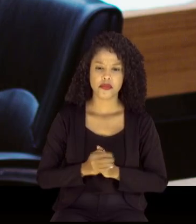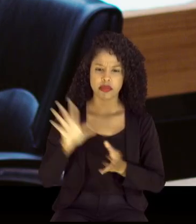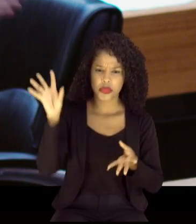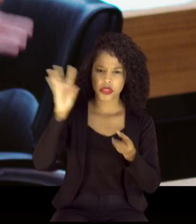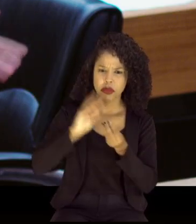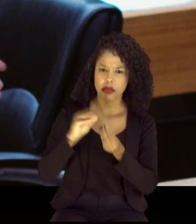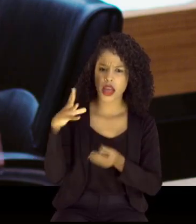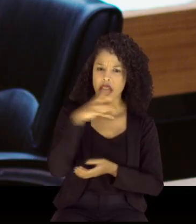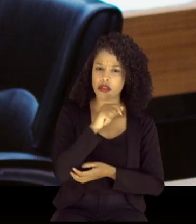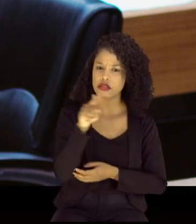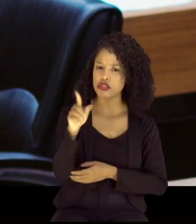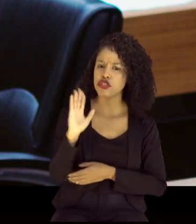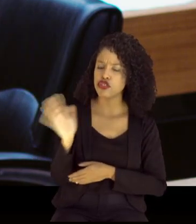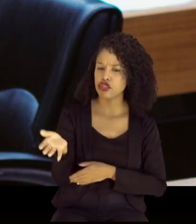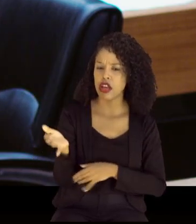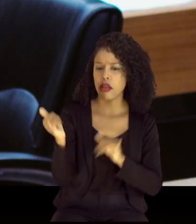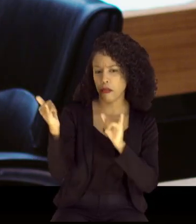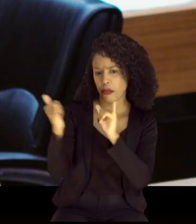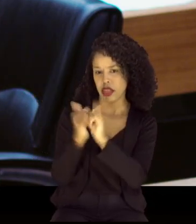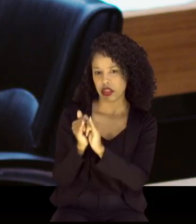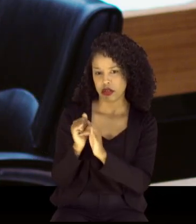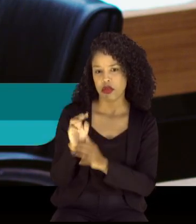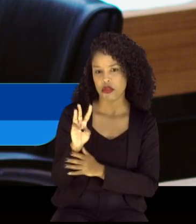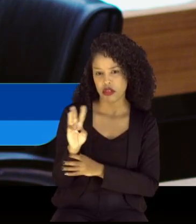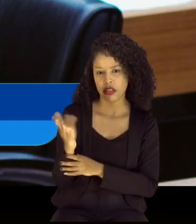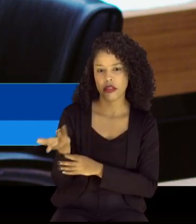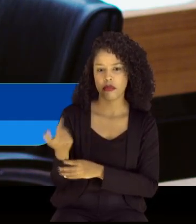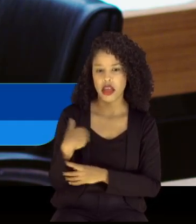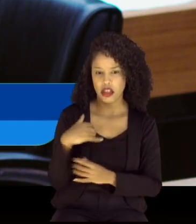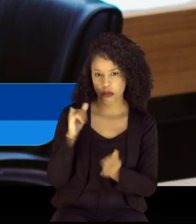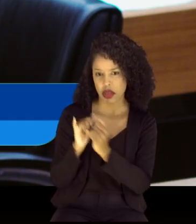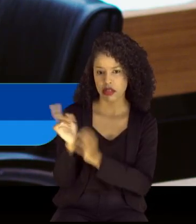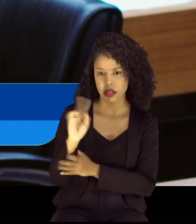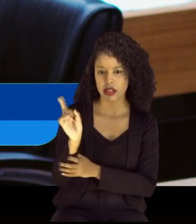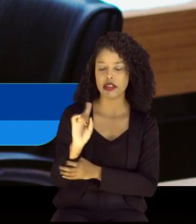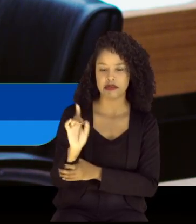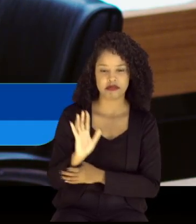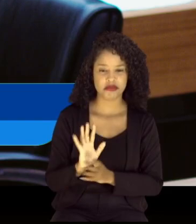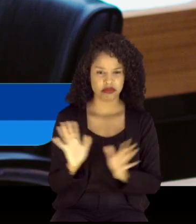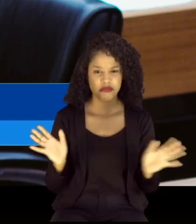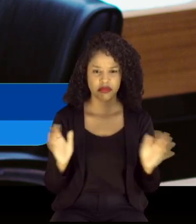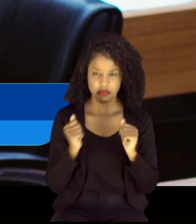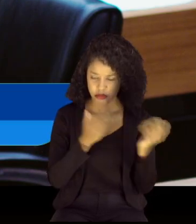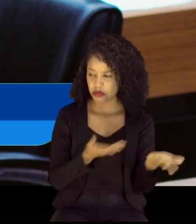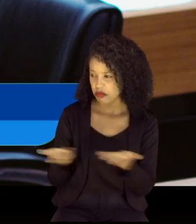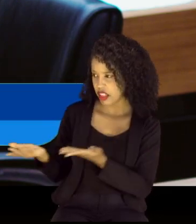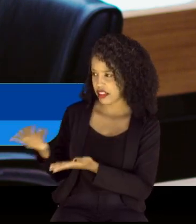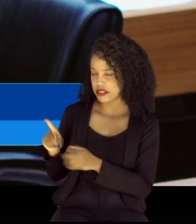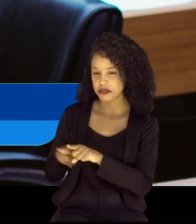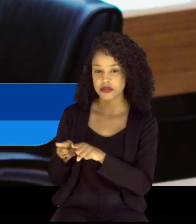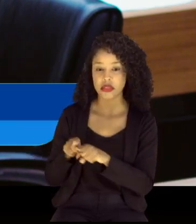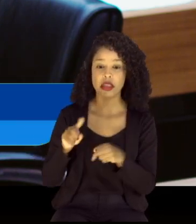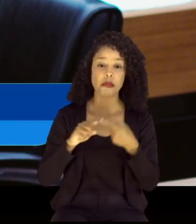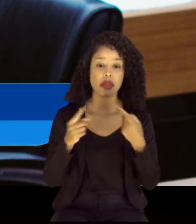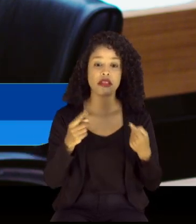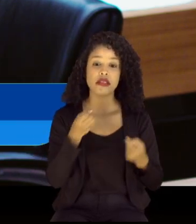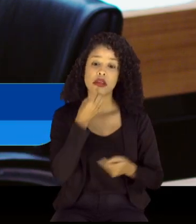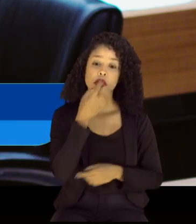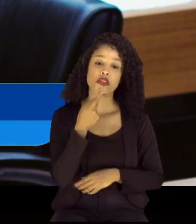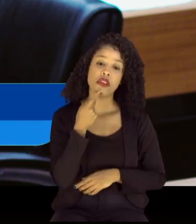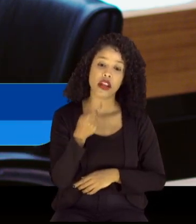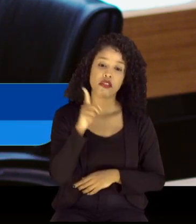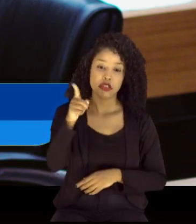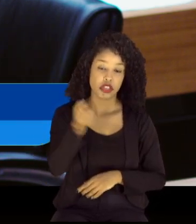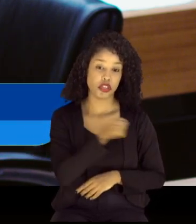senhor já perdoou o Valdemar, então não preciso também estender meu perdão. Está perdoado também. Perdão, mas sempre. É bom falar, Feitosa, tu traz números para